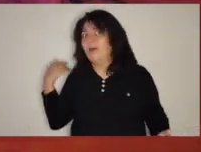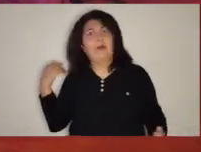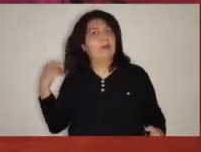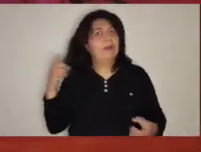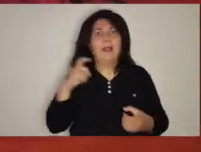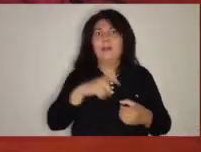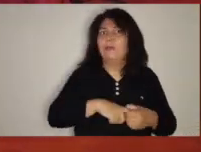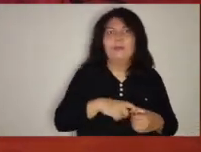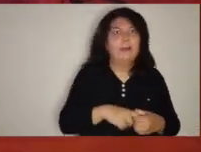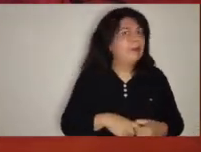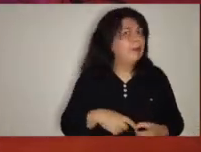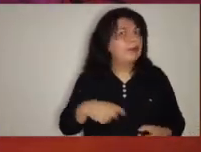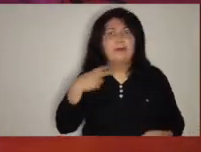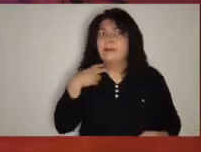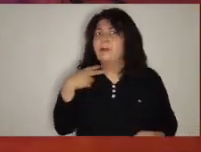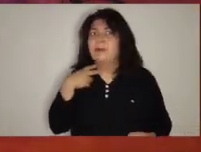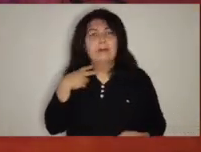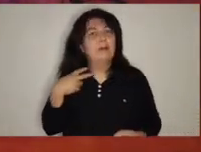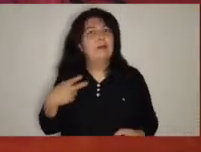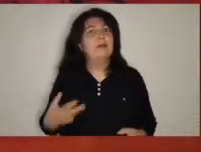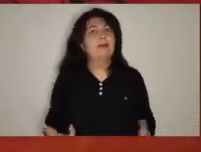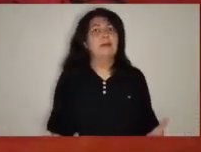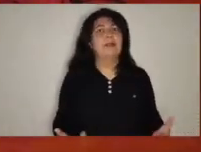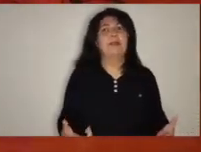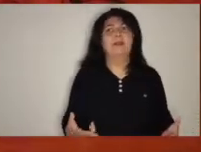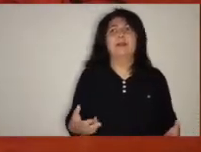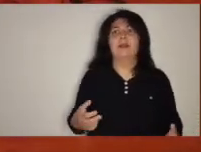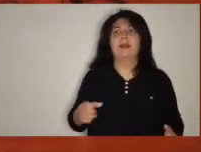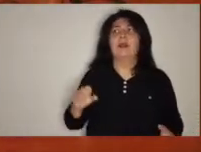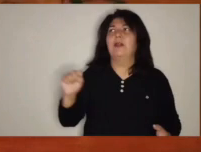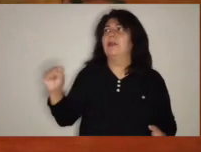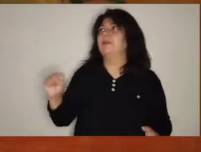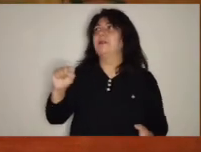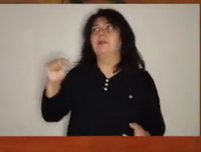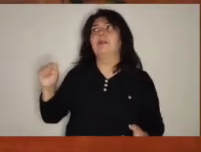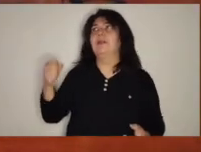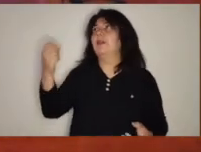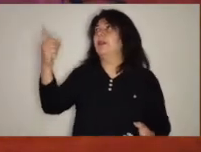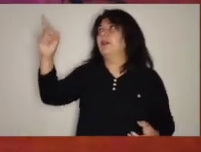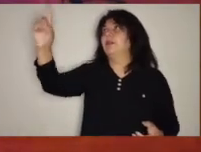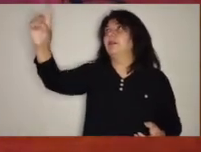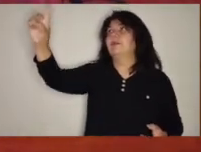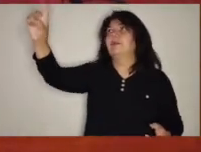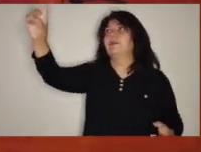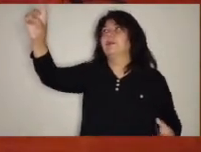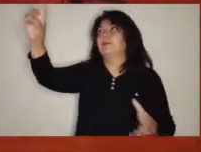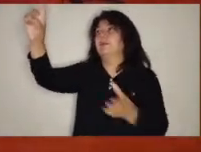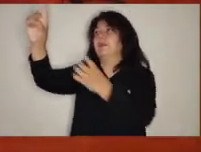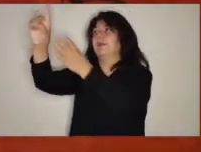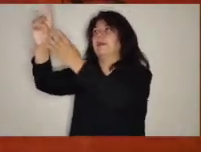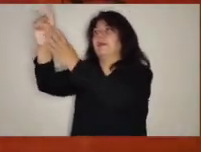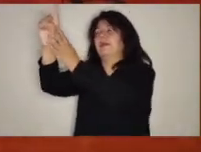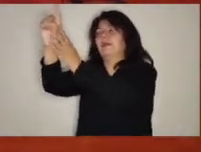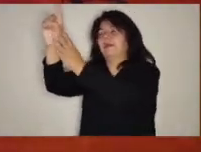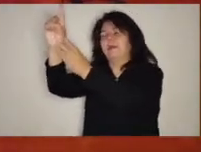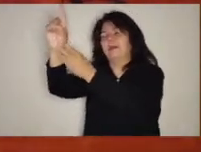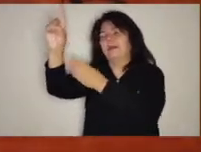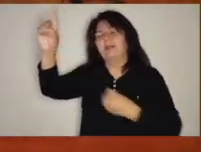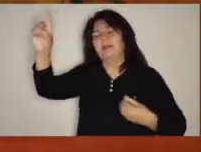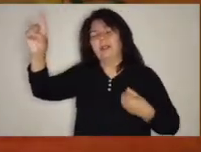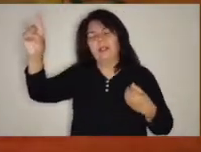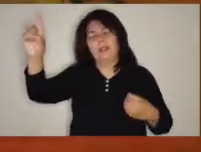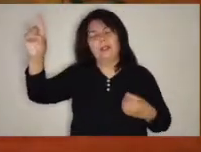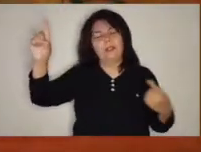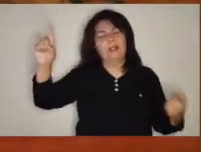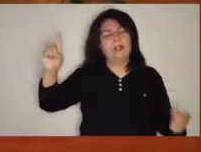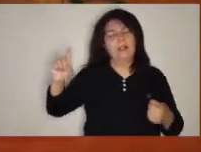irei se eu não tenho pra onde voltar? Só tenho você,